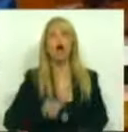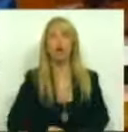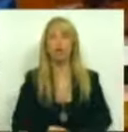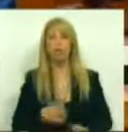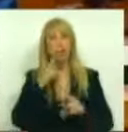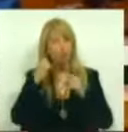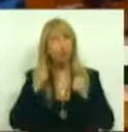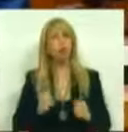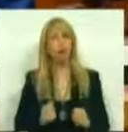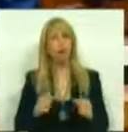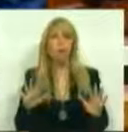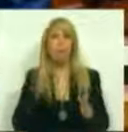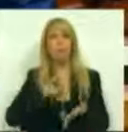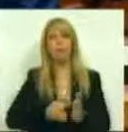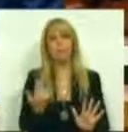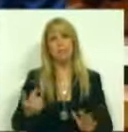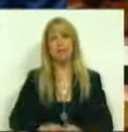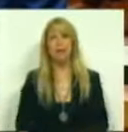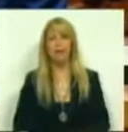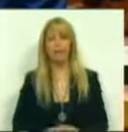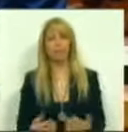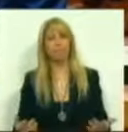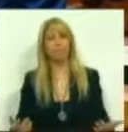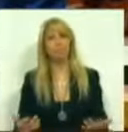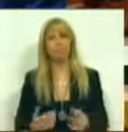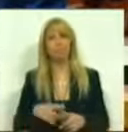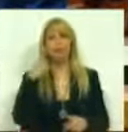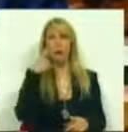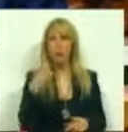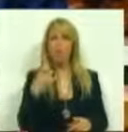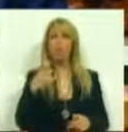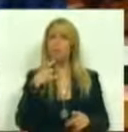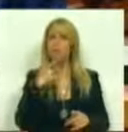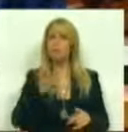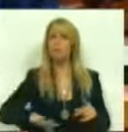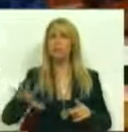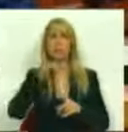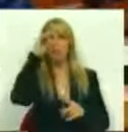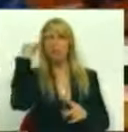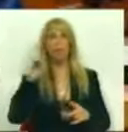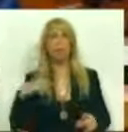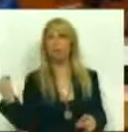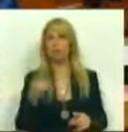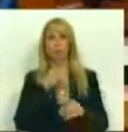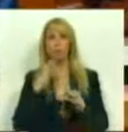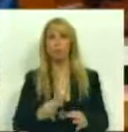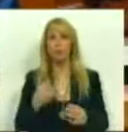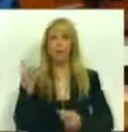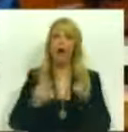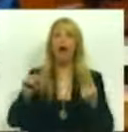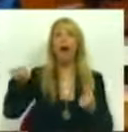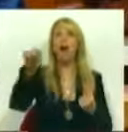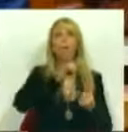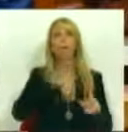Dura, mas necessária. Reconheço que a situação é difícil para todos e para alguns, principalmente